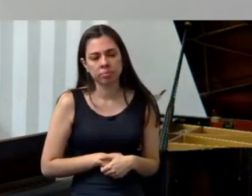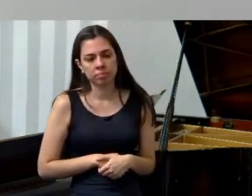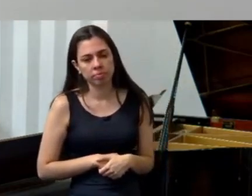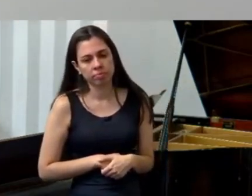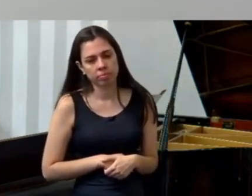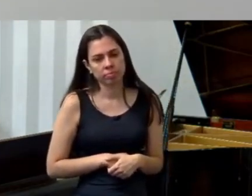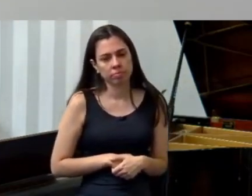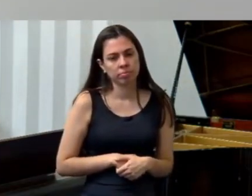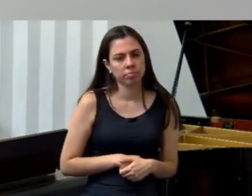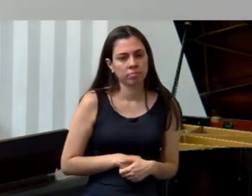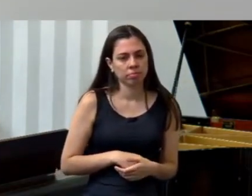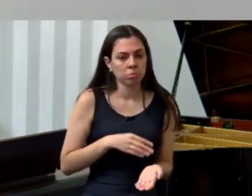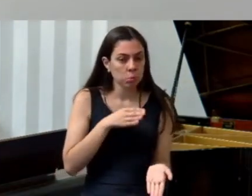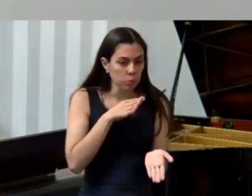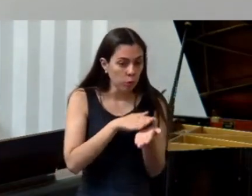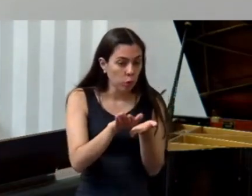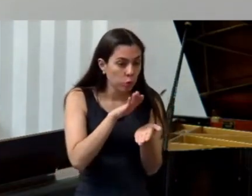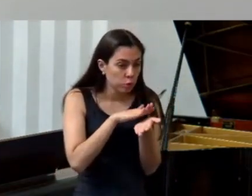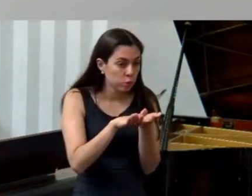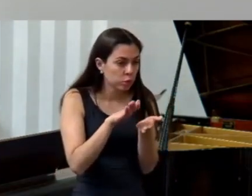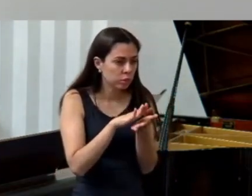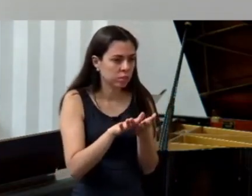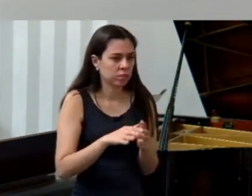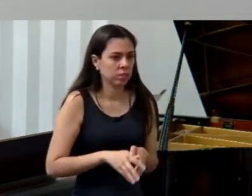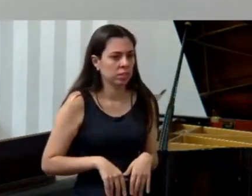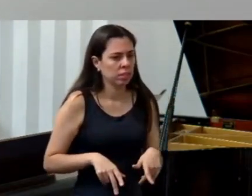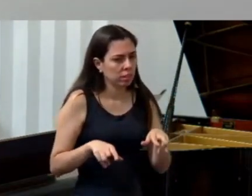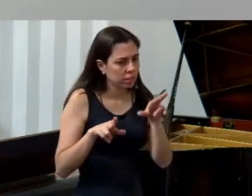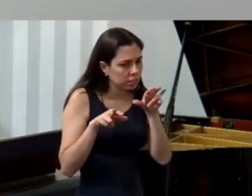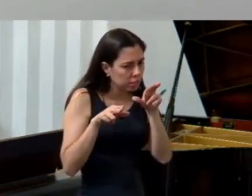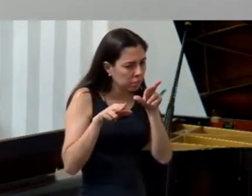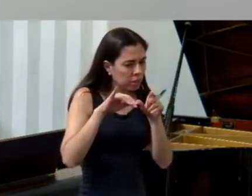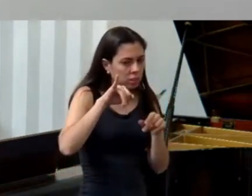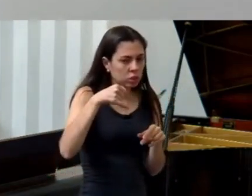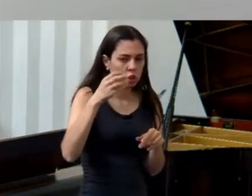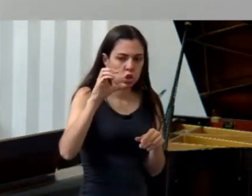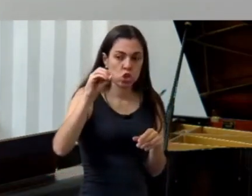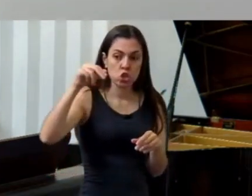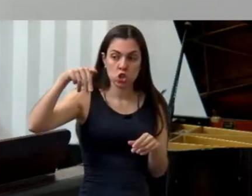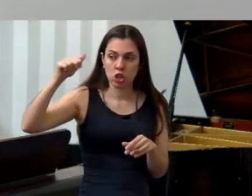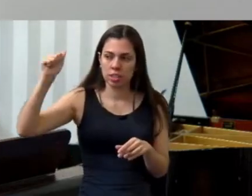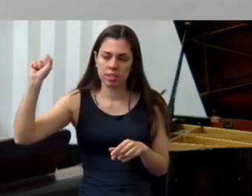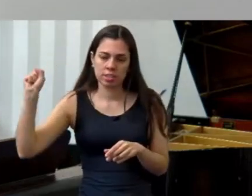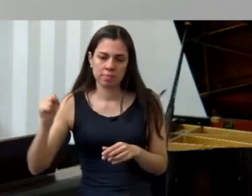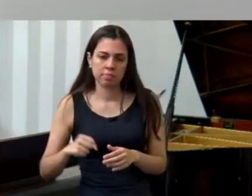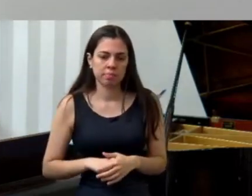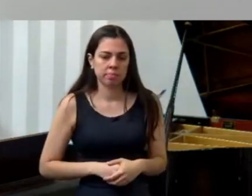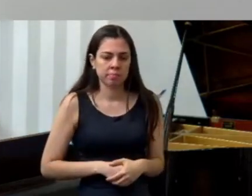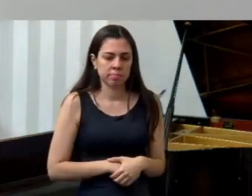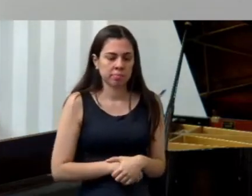O sono da fuga, como Jonas, como muitos,